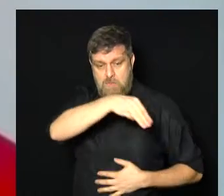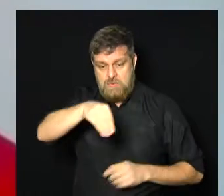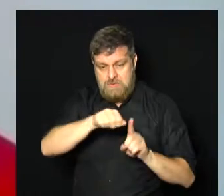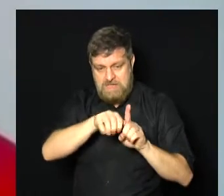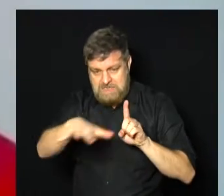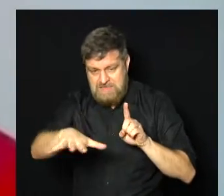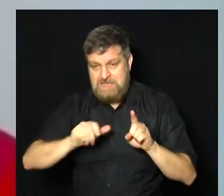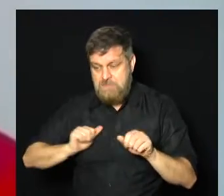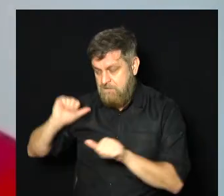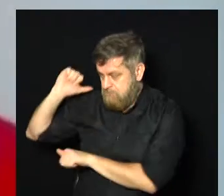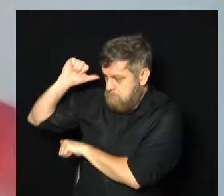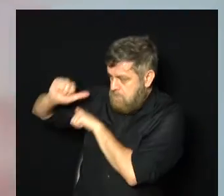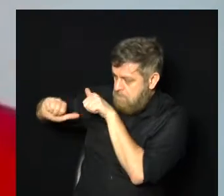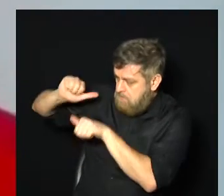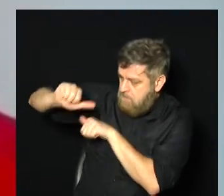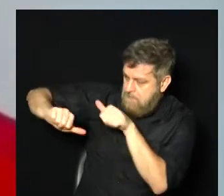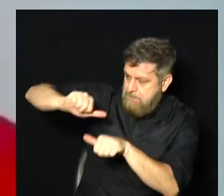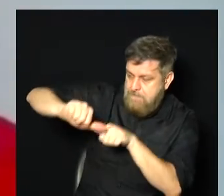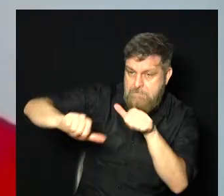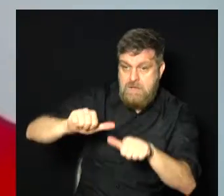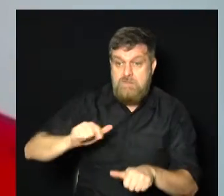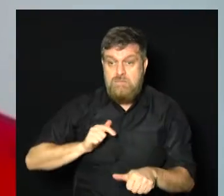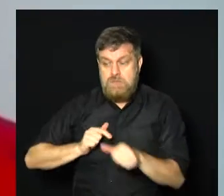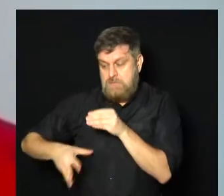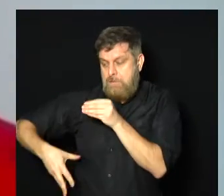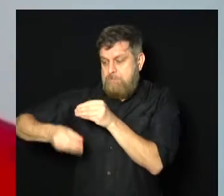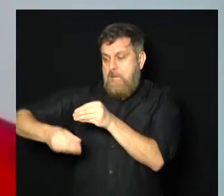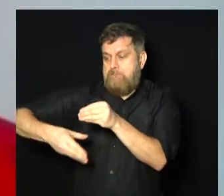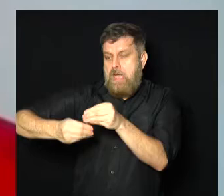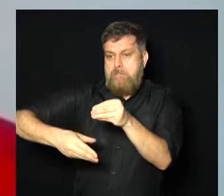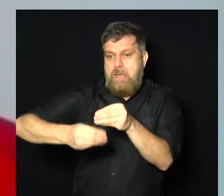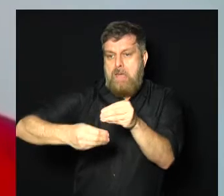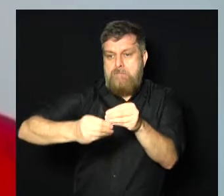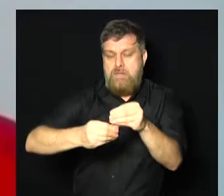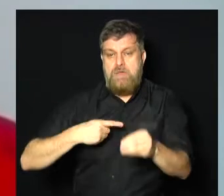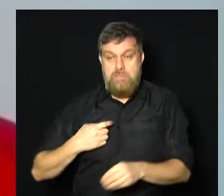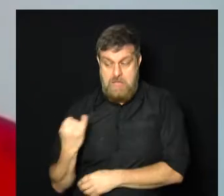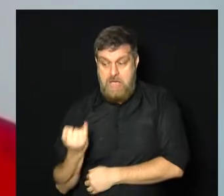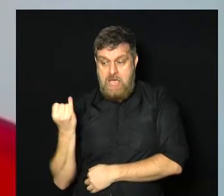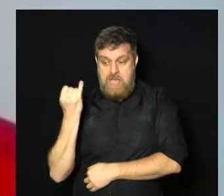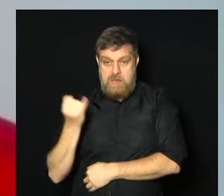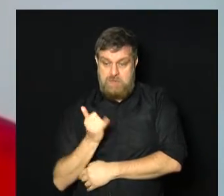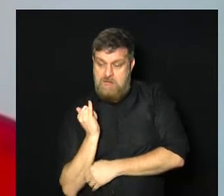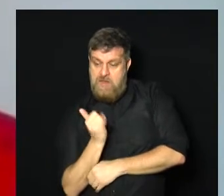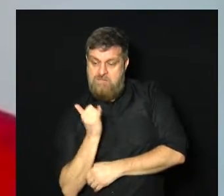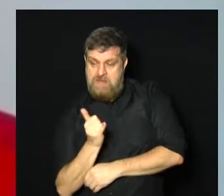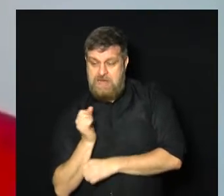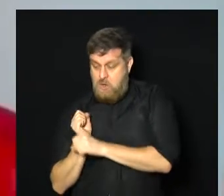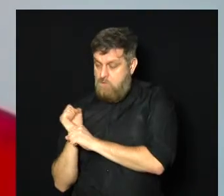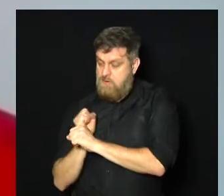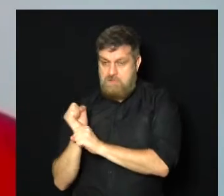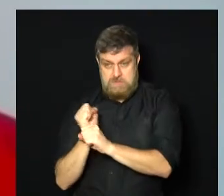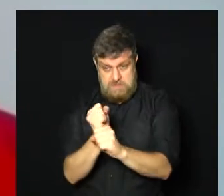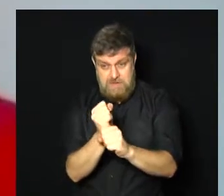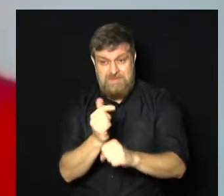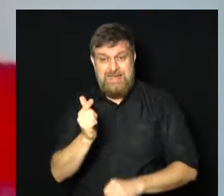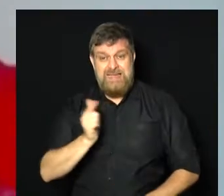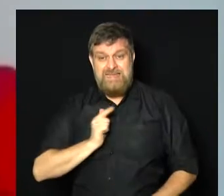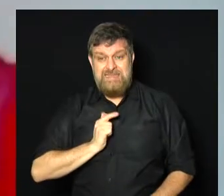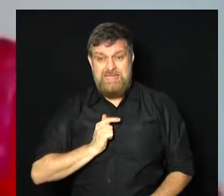se alterando ao longo dos anos, elas foram se complexificando, e é muito importante destacá-las, né? Com o passar dos anos, elas foram expressas